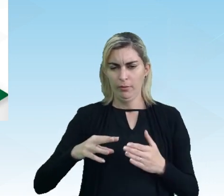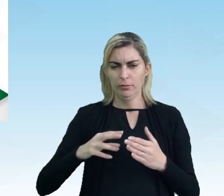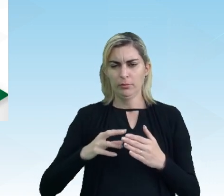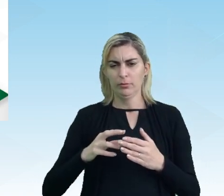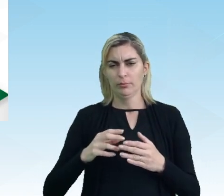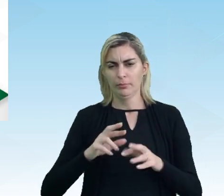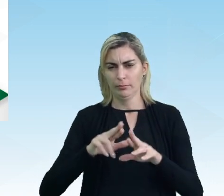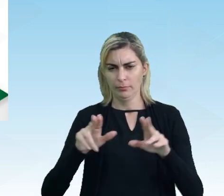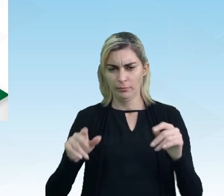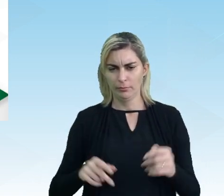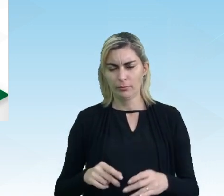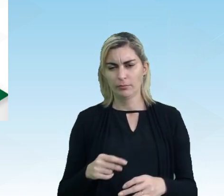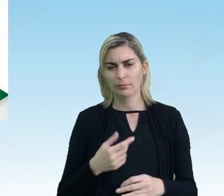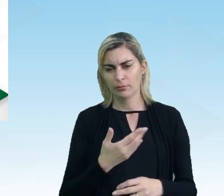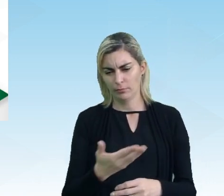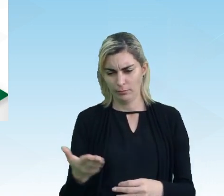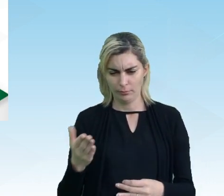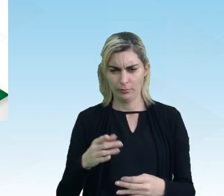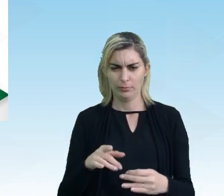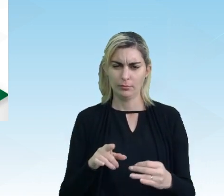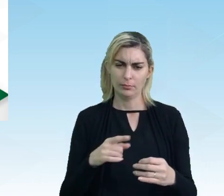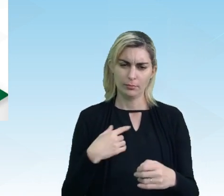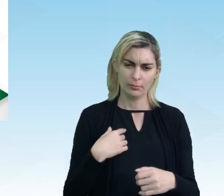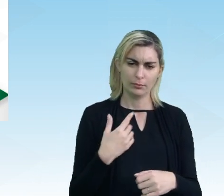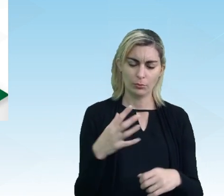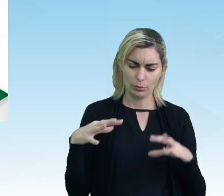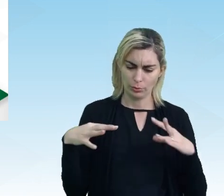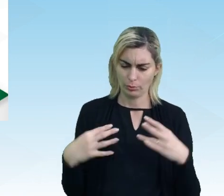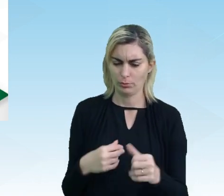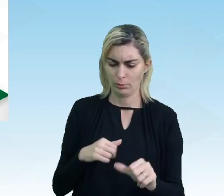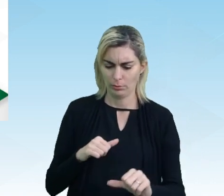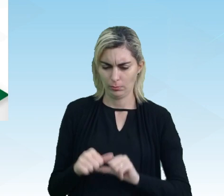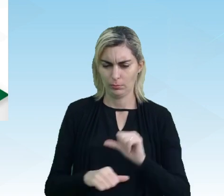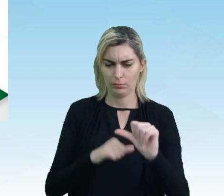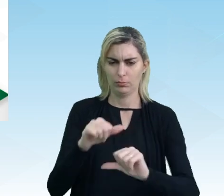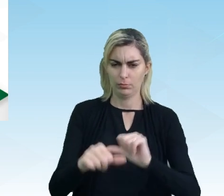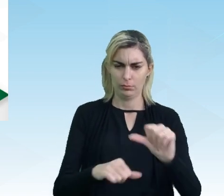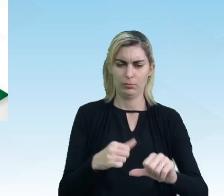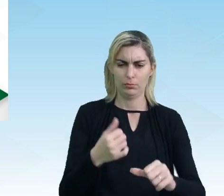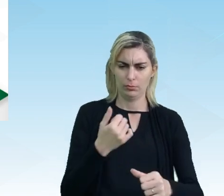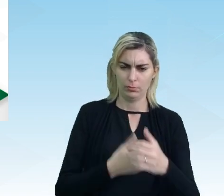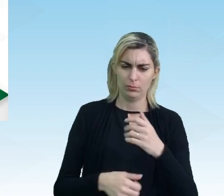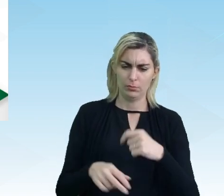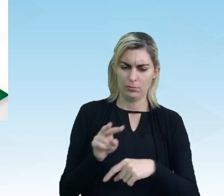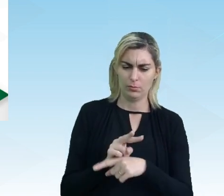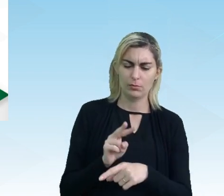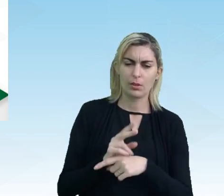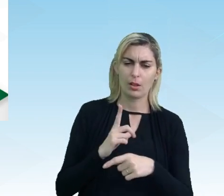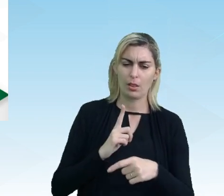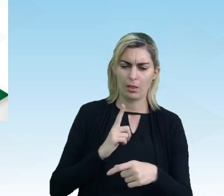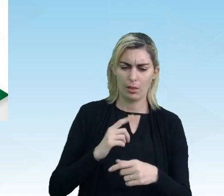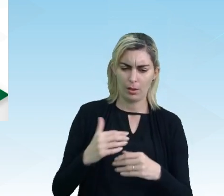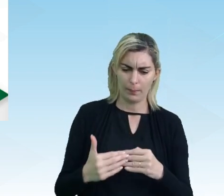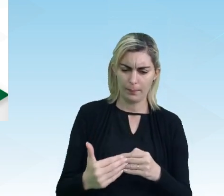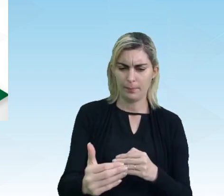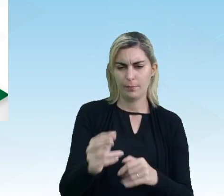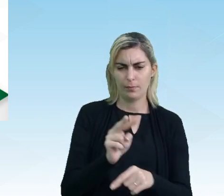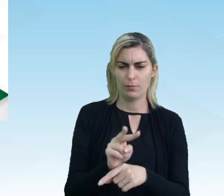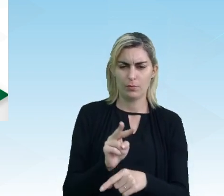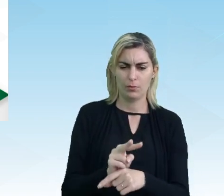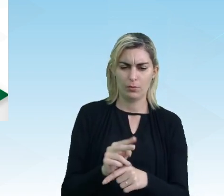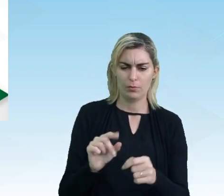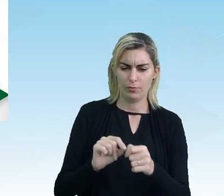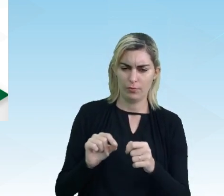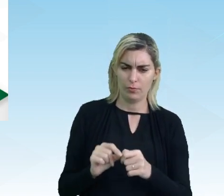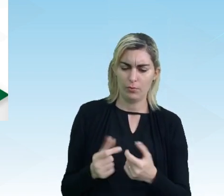recursos hídricos. Além disso, meus amores, toda essa transformação desses elementos primários, ele passou a ser acompanhado pela